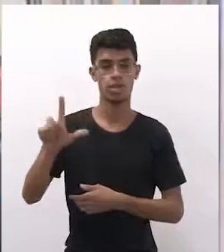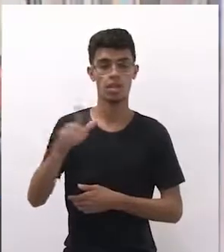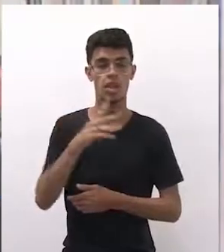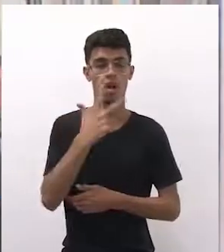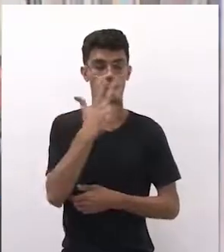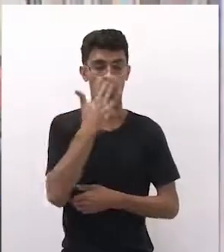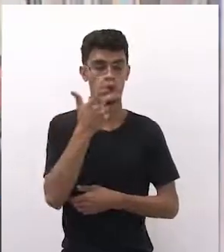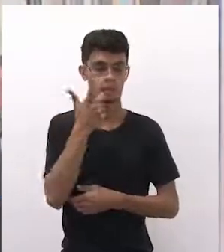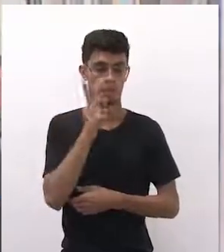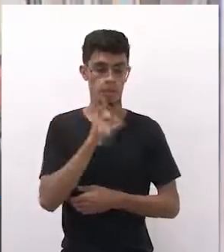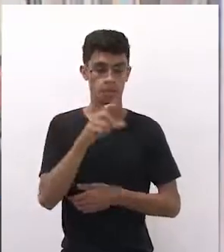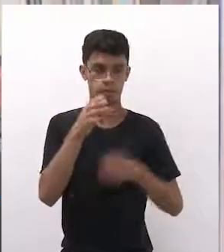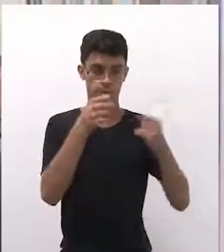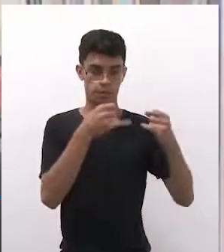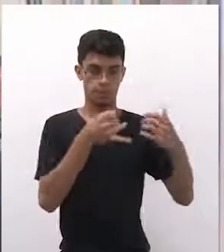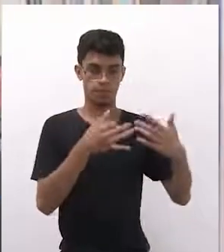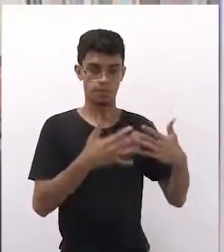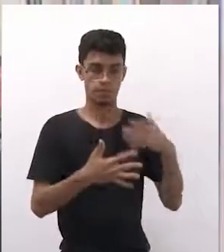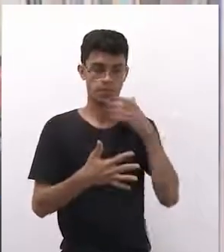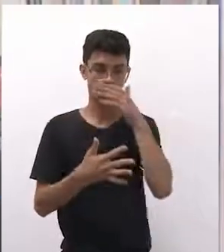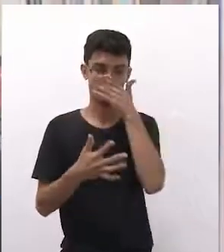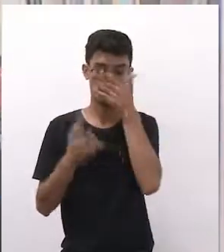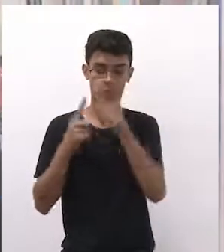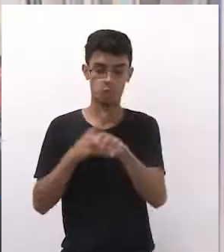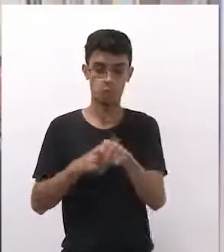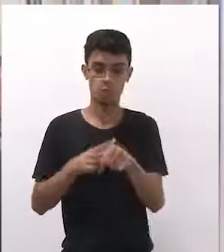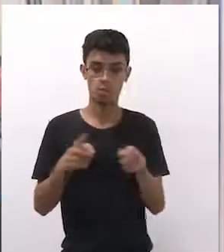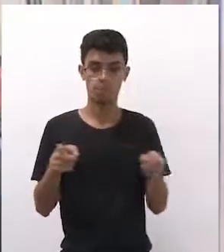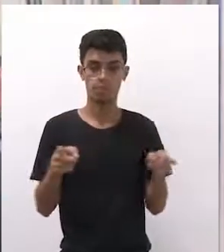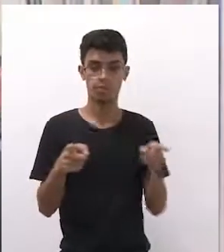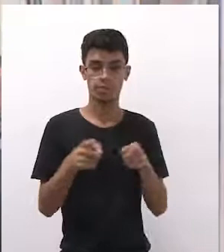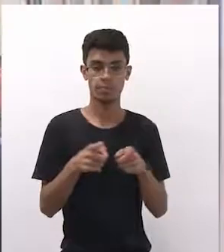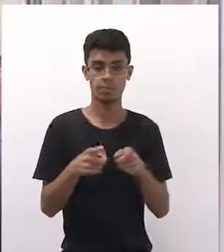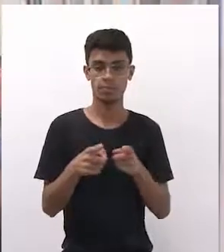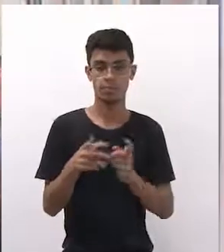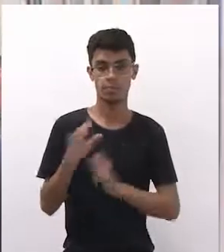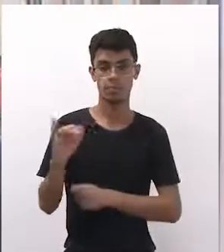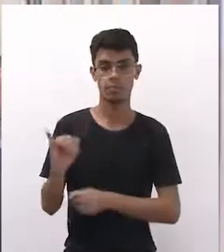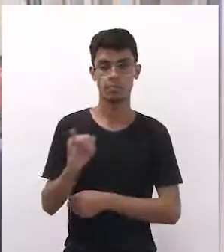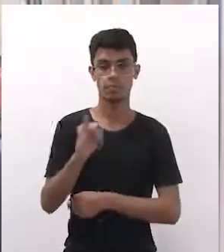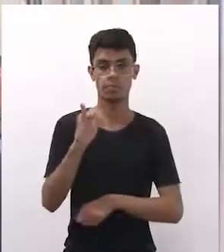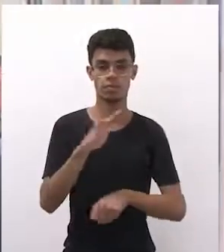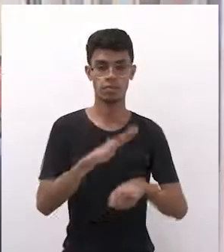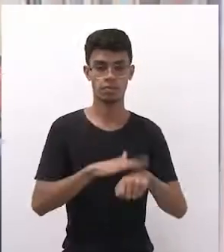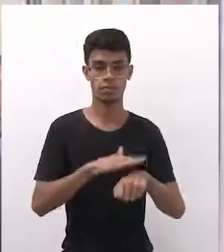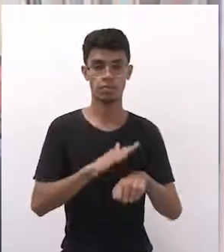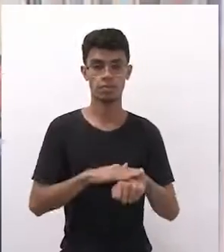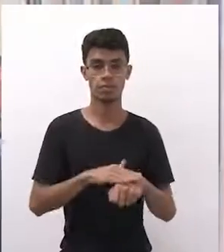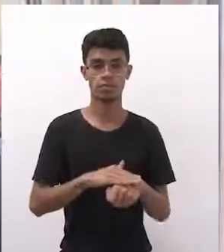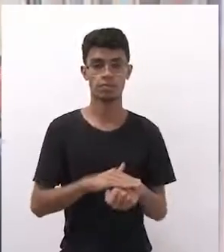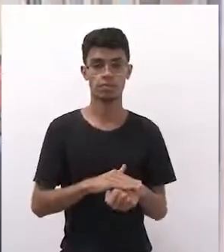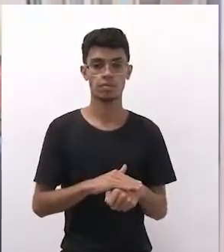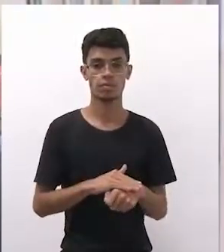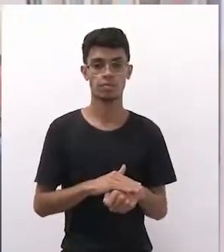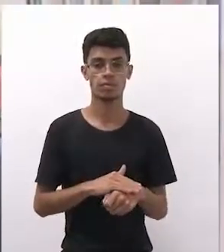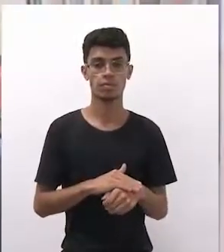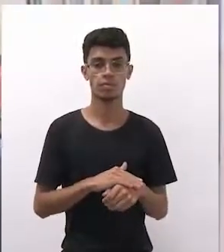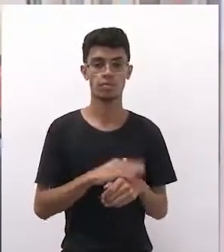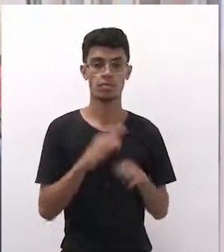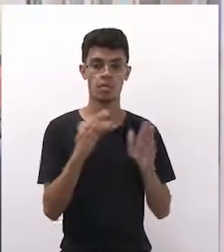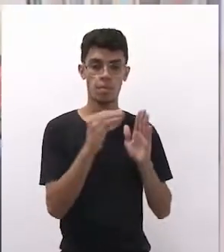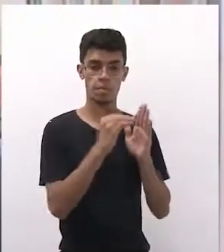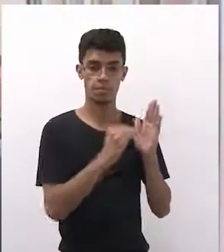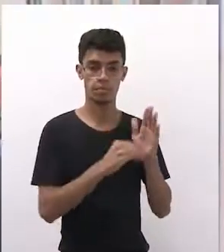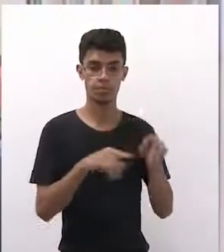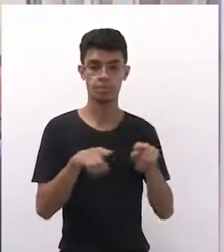temas. A gente está finalizando aqui, a gente está com um tempinho bem curtinho, né? Mas eu acharia importante fazer um comentário aqui também